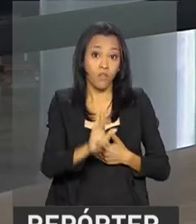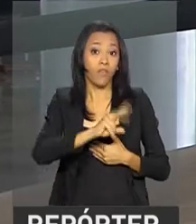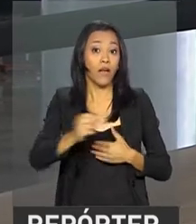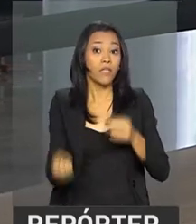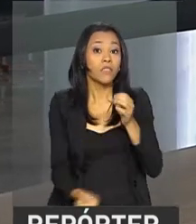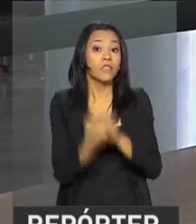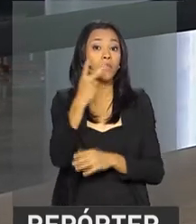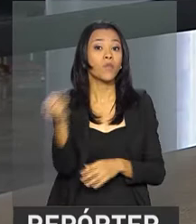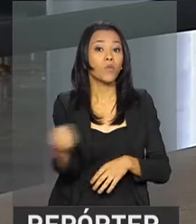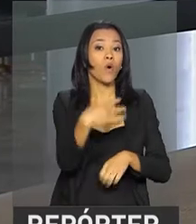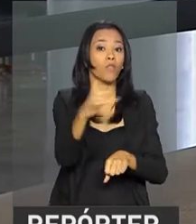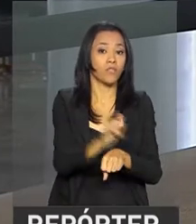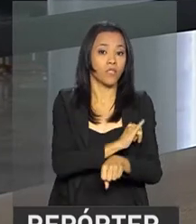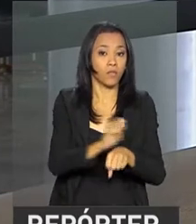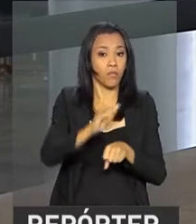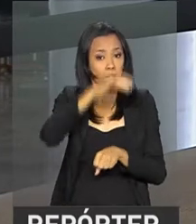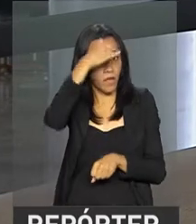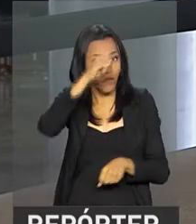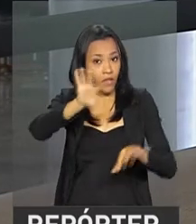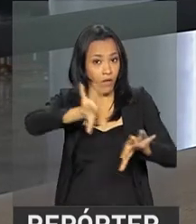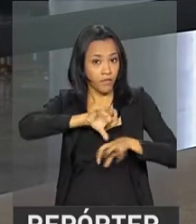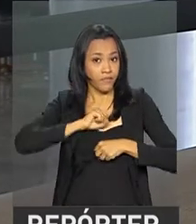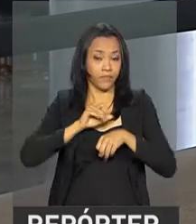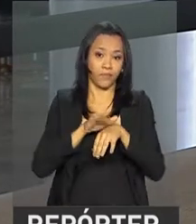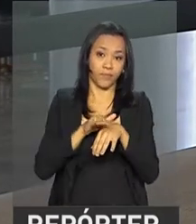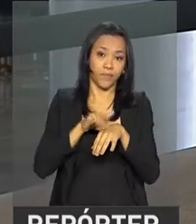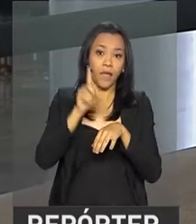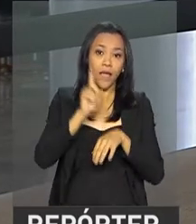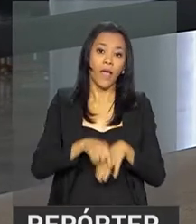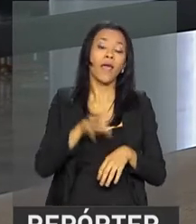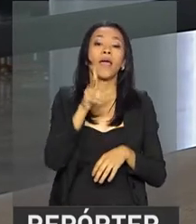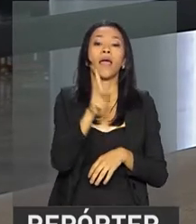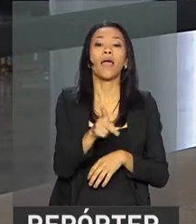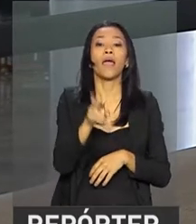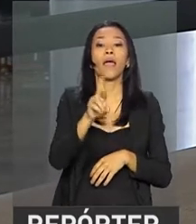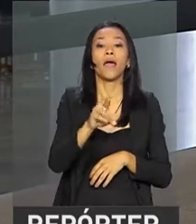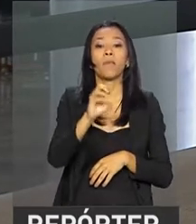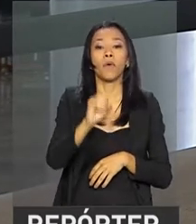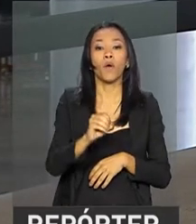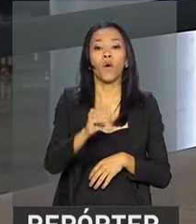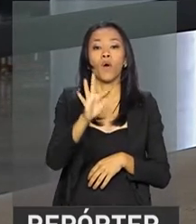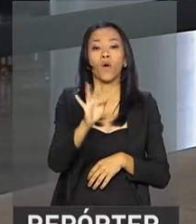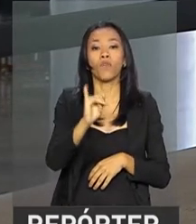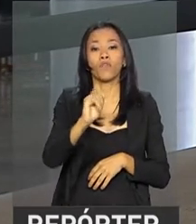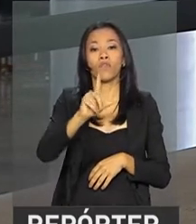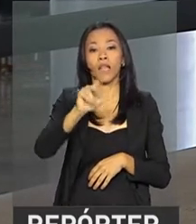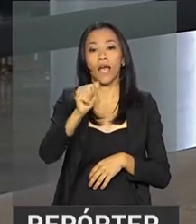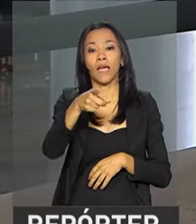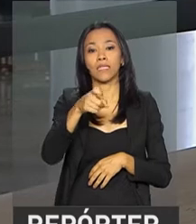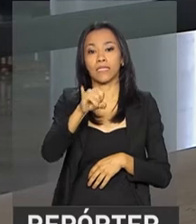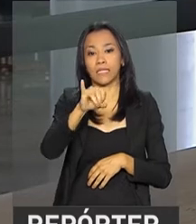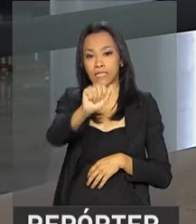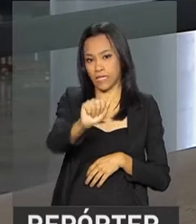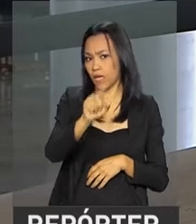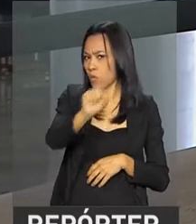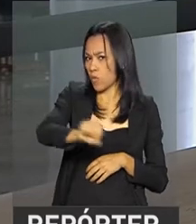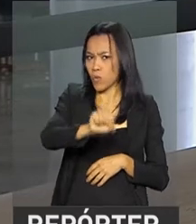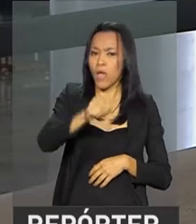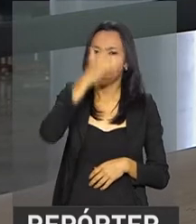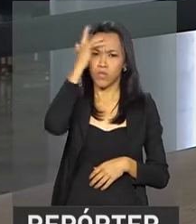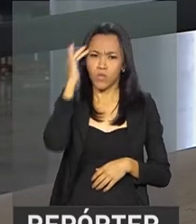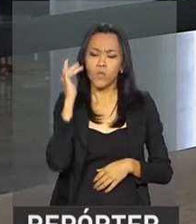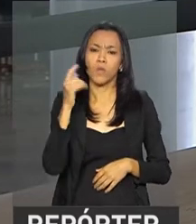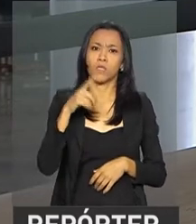a transmissão do hiv é a profilaxia pré-exposição e como é que vai funcionar isso as pessoas com maior risco